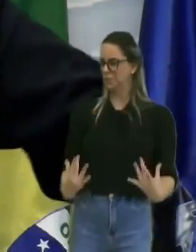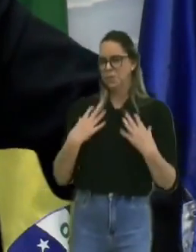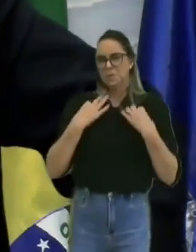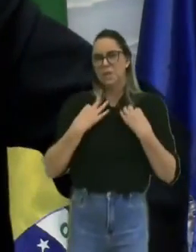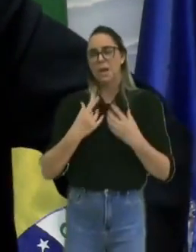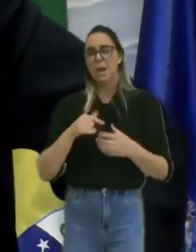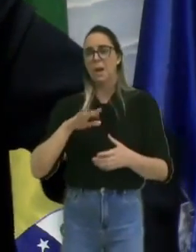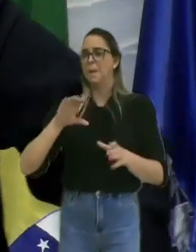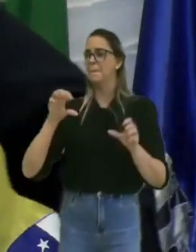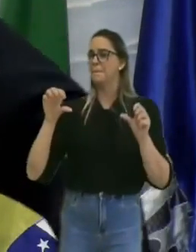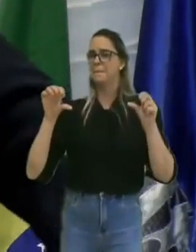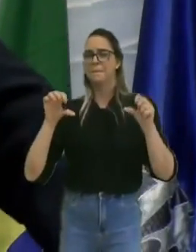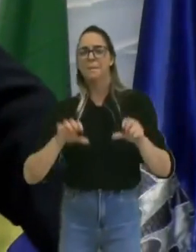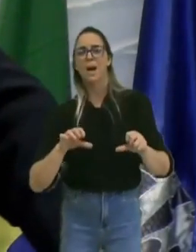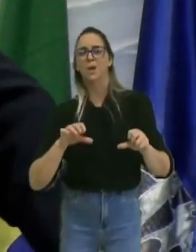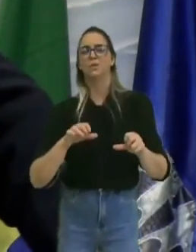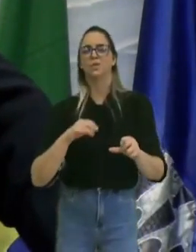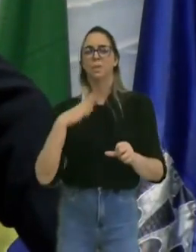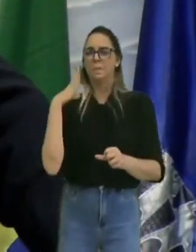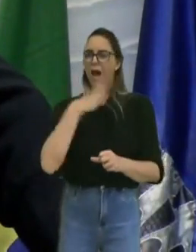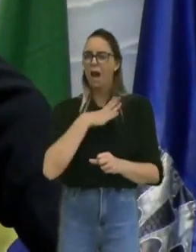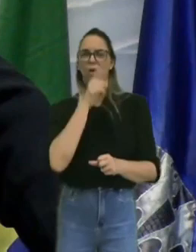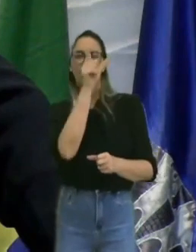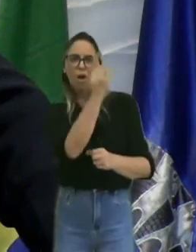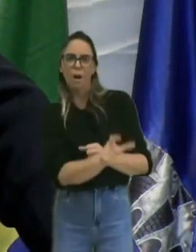Maldito do homem que confia no outro.